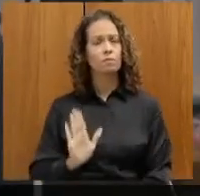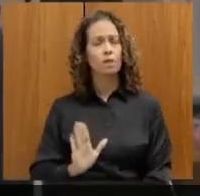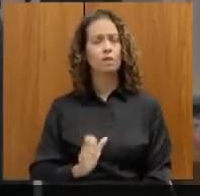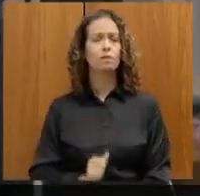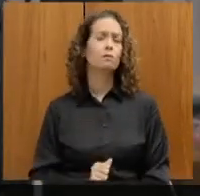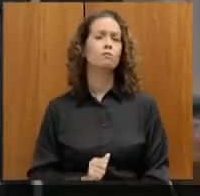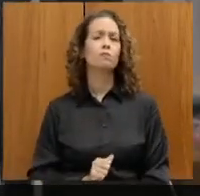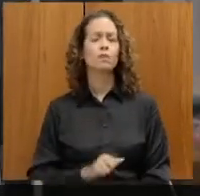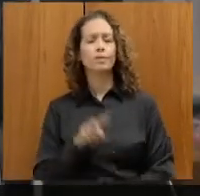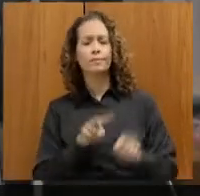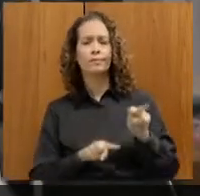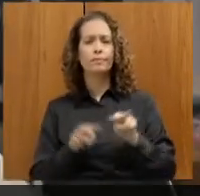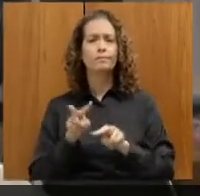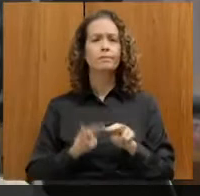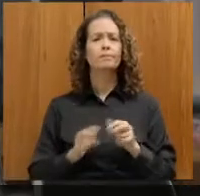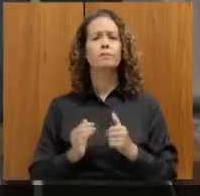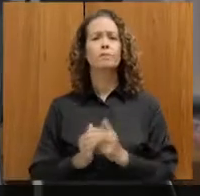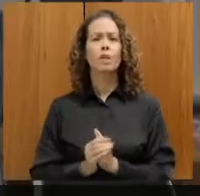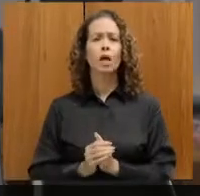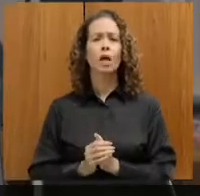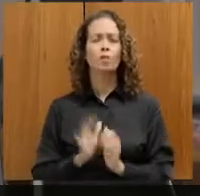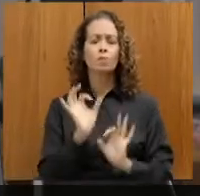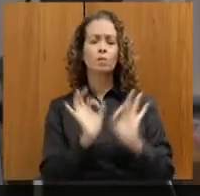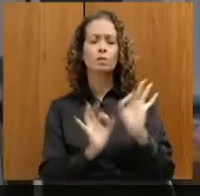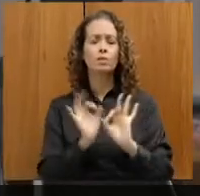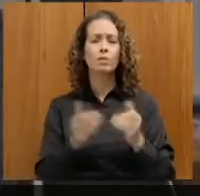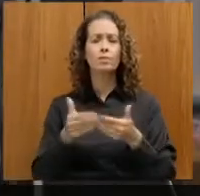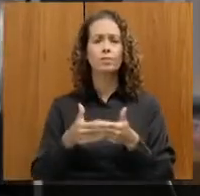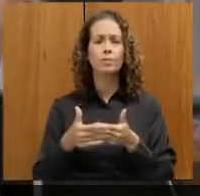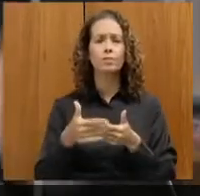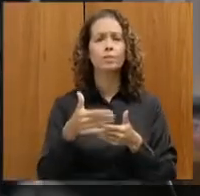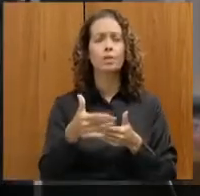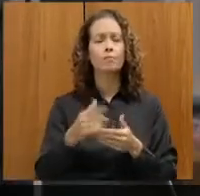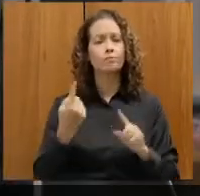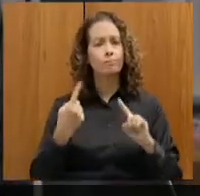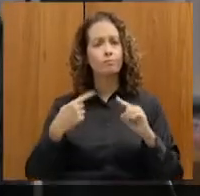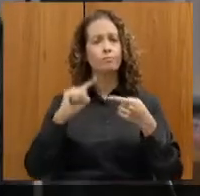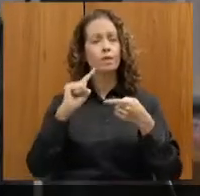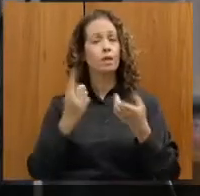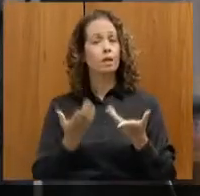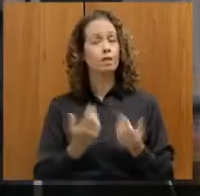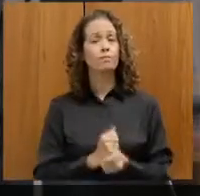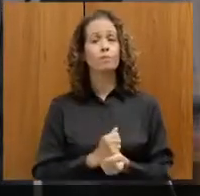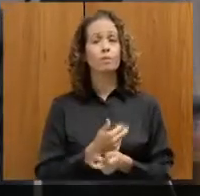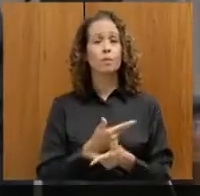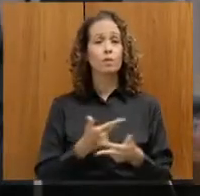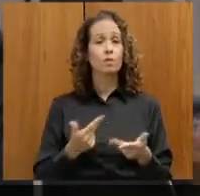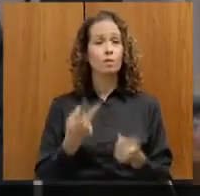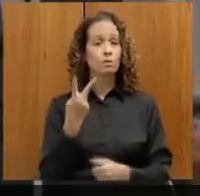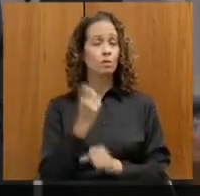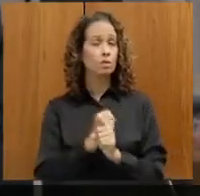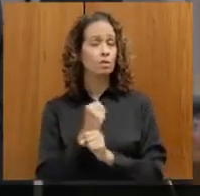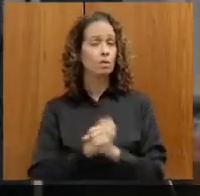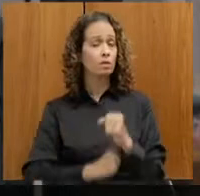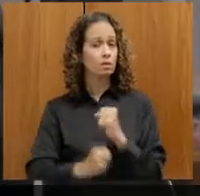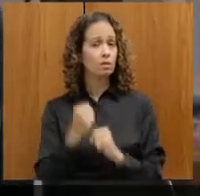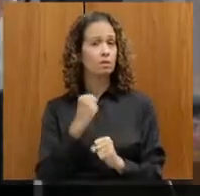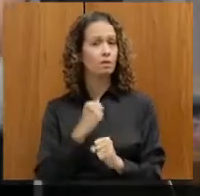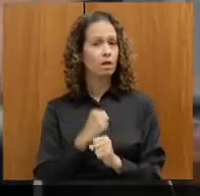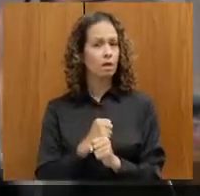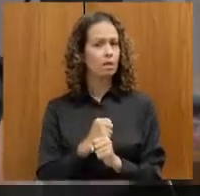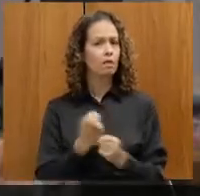aqui previsão é usada de superávit algo que é há 2 anos atrás